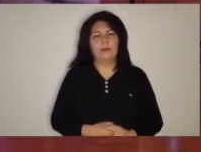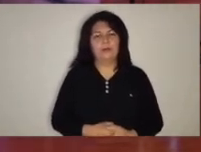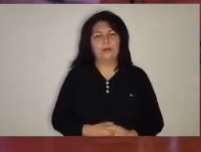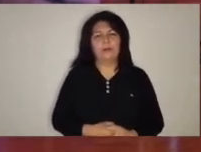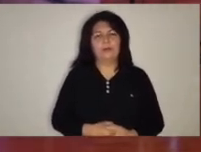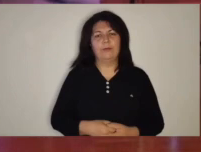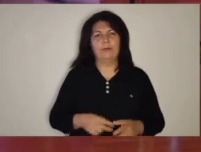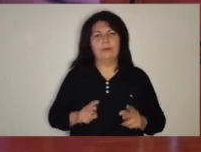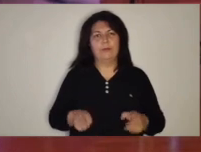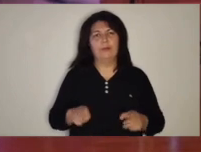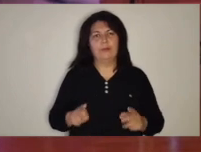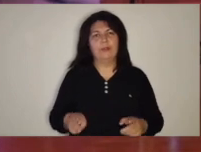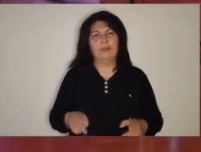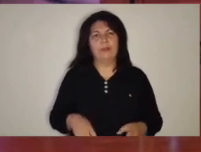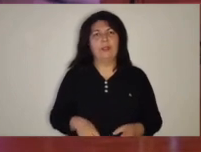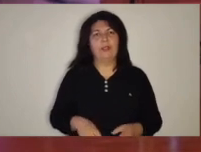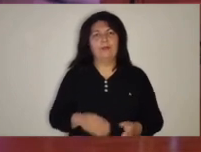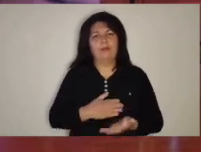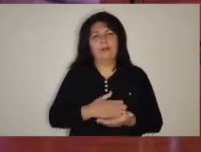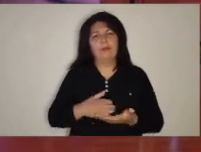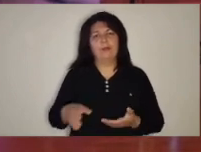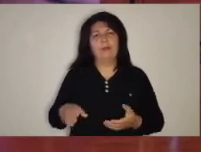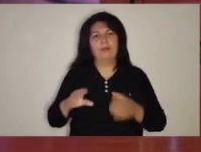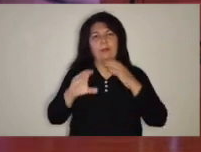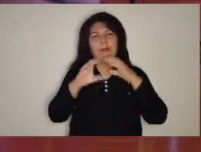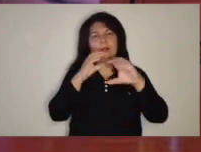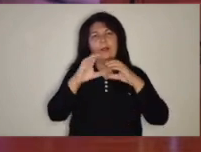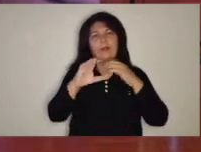Toda vez que eu subo no altar,